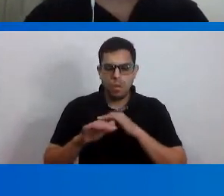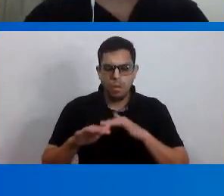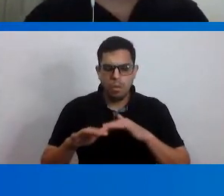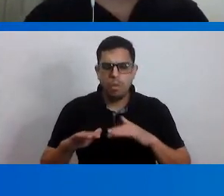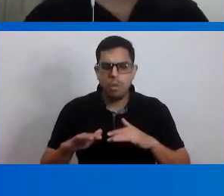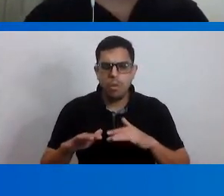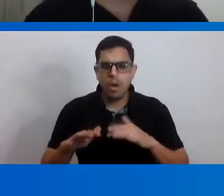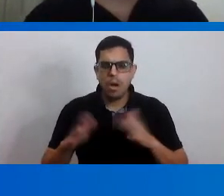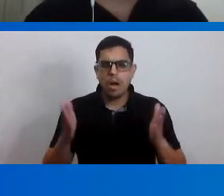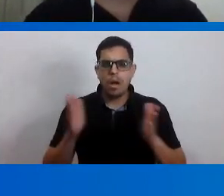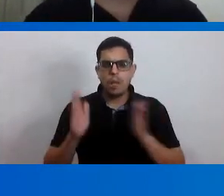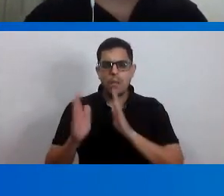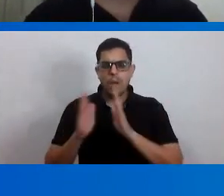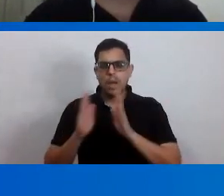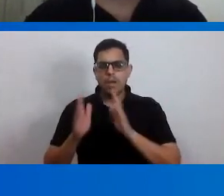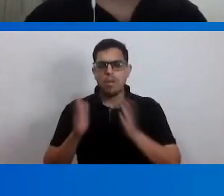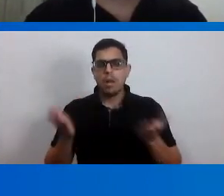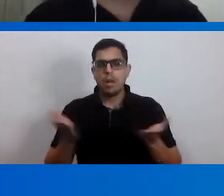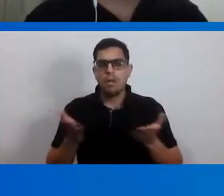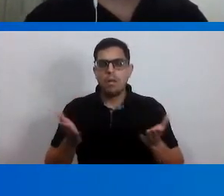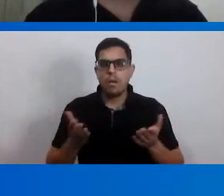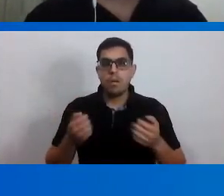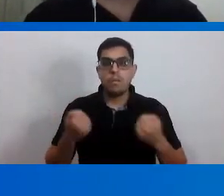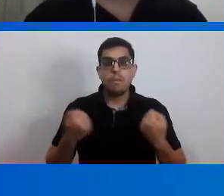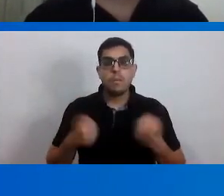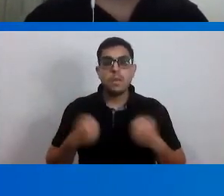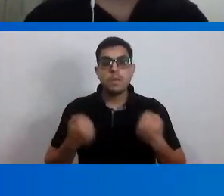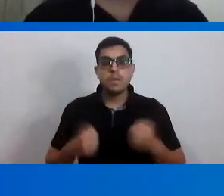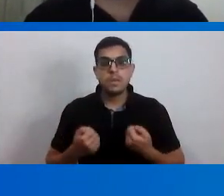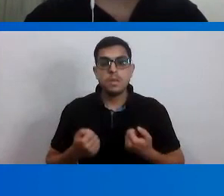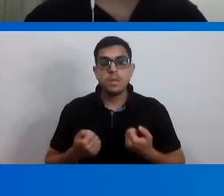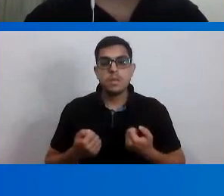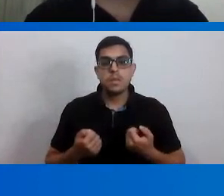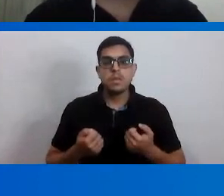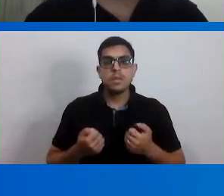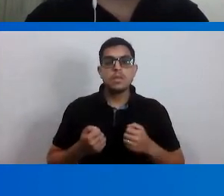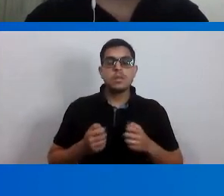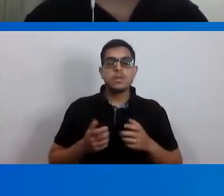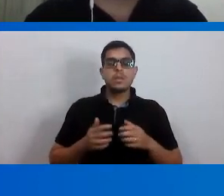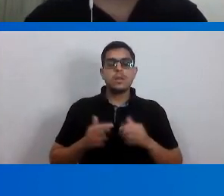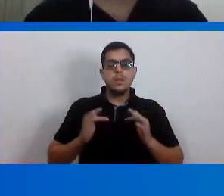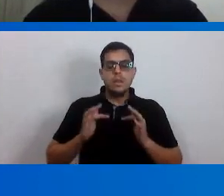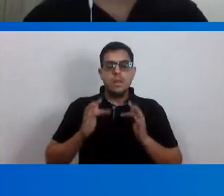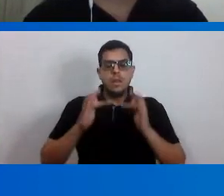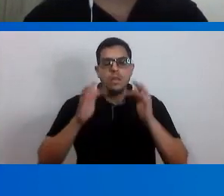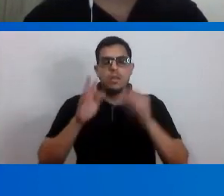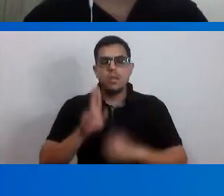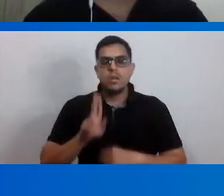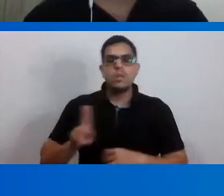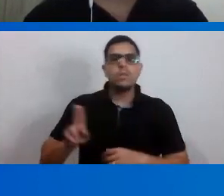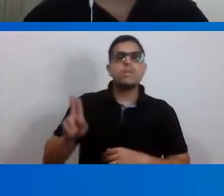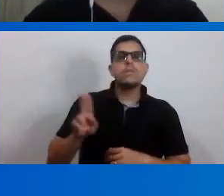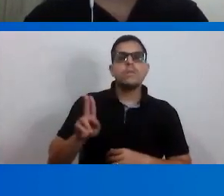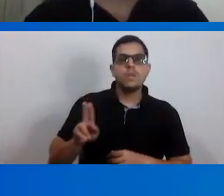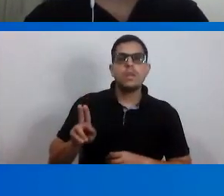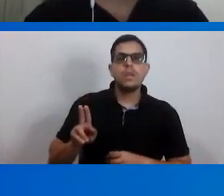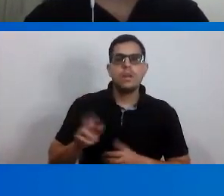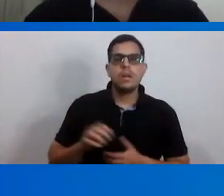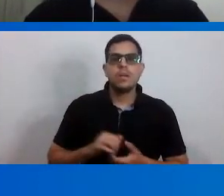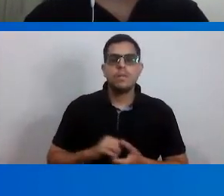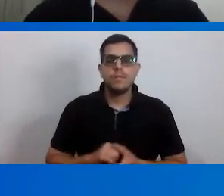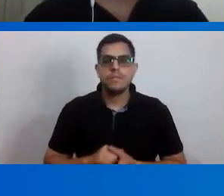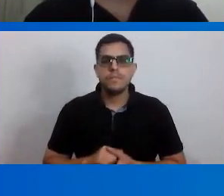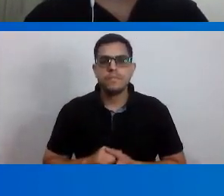que a me de recursos tecnológicos para educação então a forma como as instituições buscaram se transformar